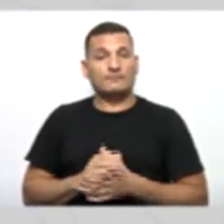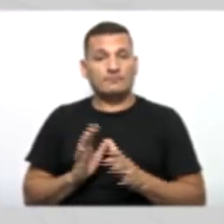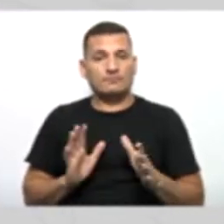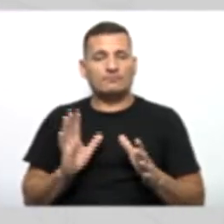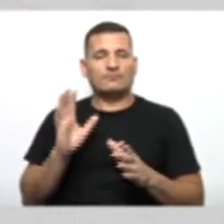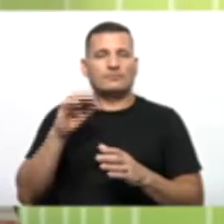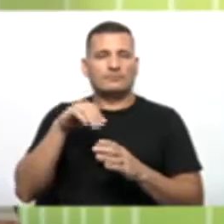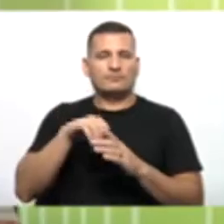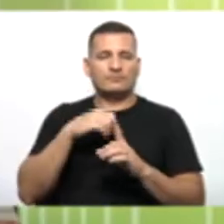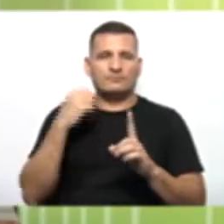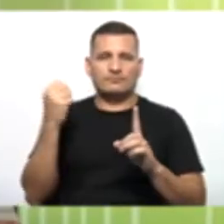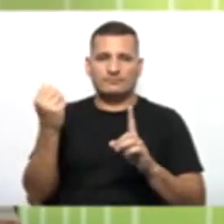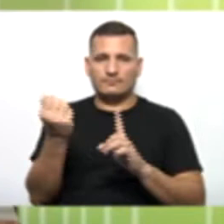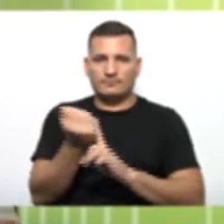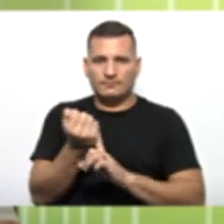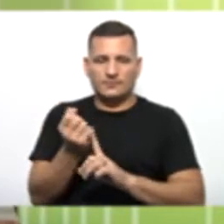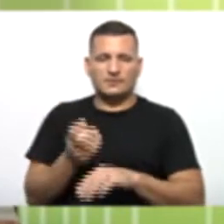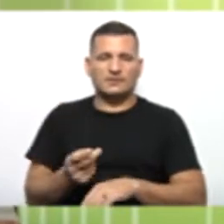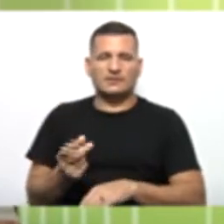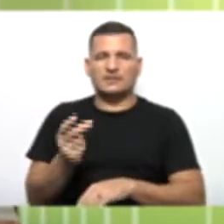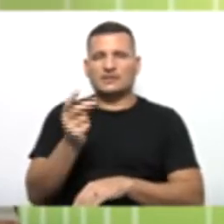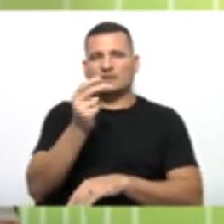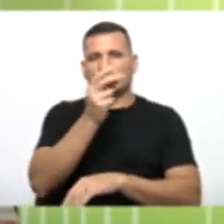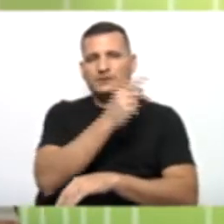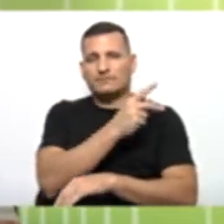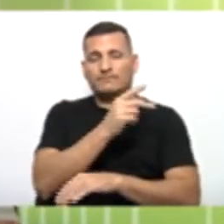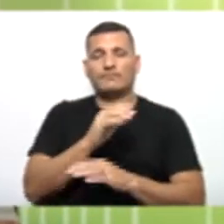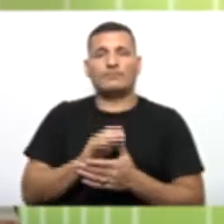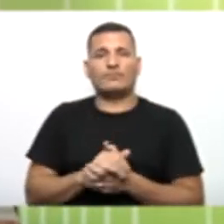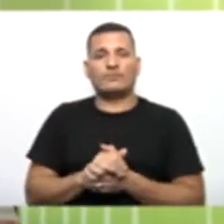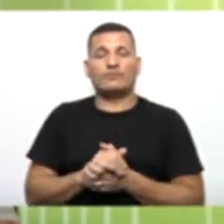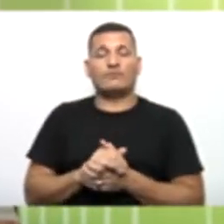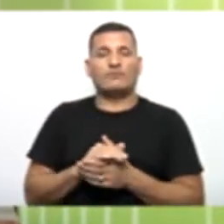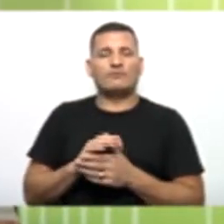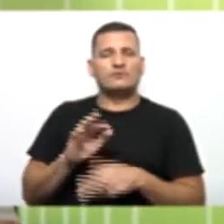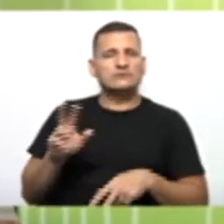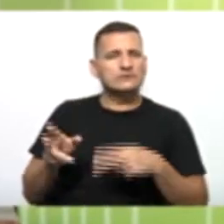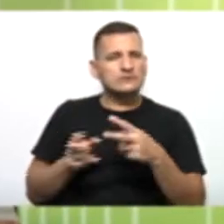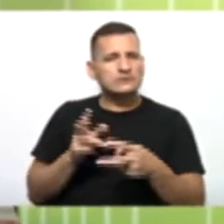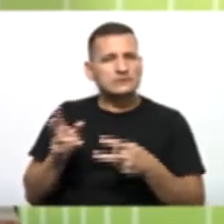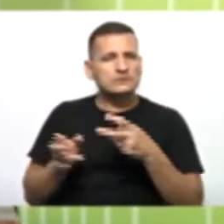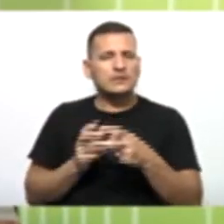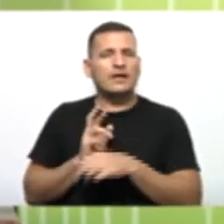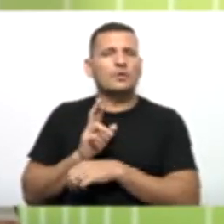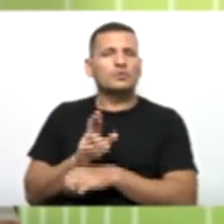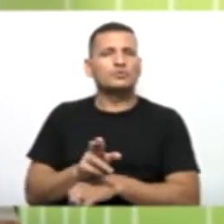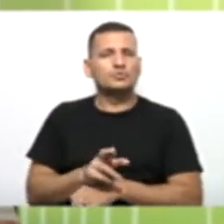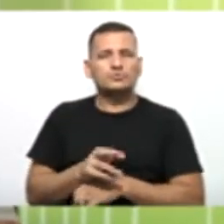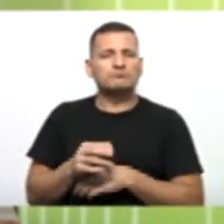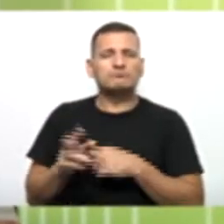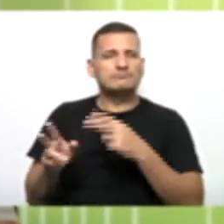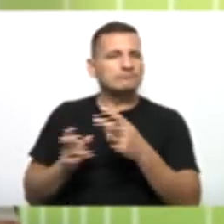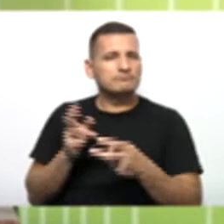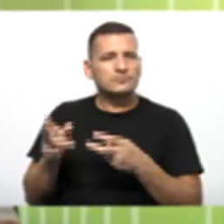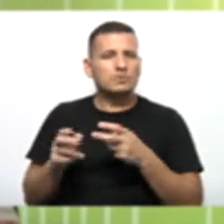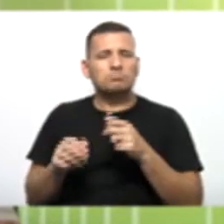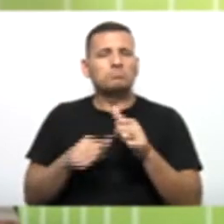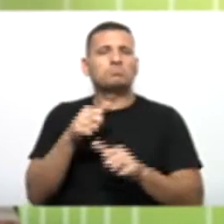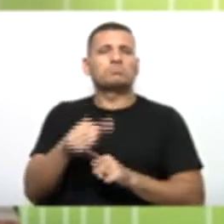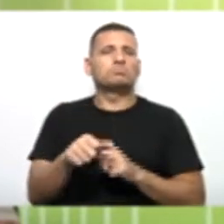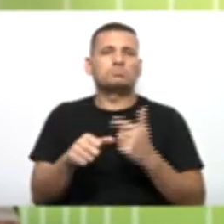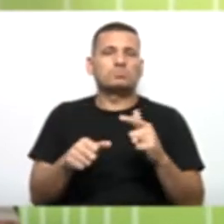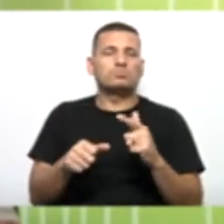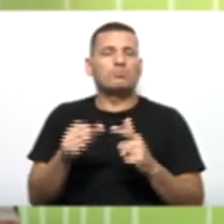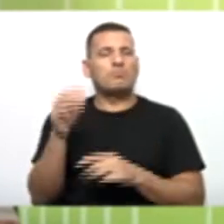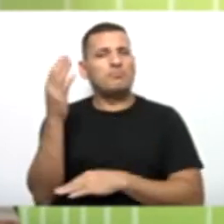sociedade antiga, da Idade das Pedras, os recursos que eram retirados, eles não sofriam muita modificação. A madeira era